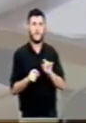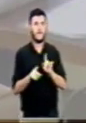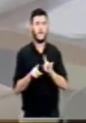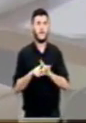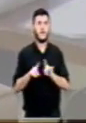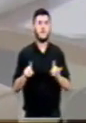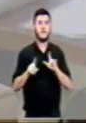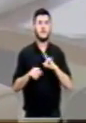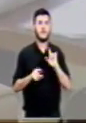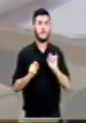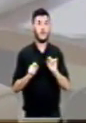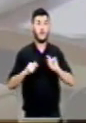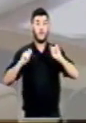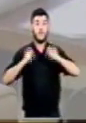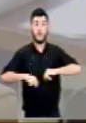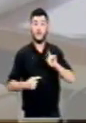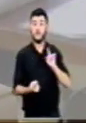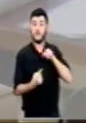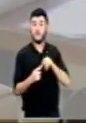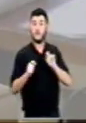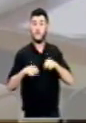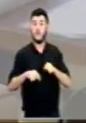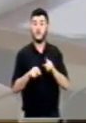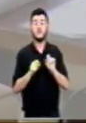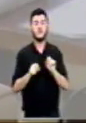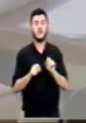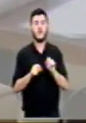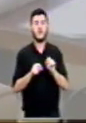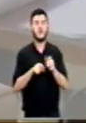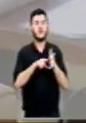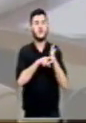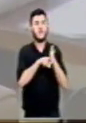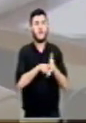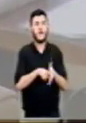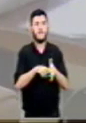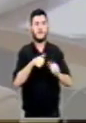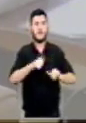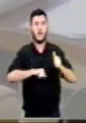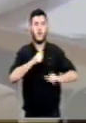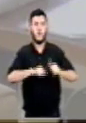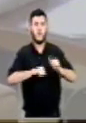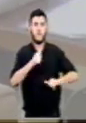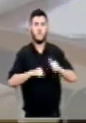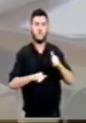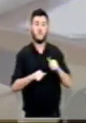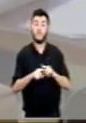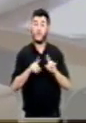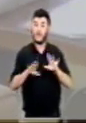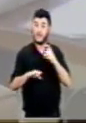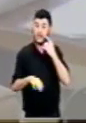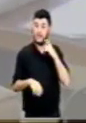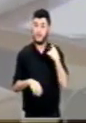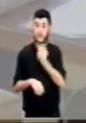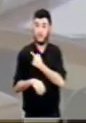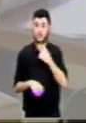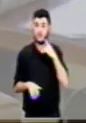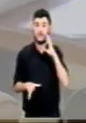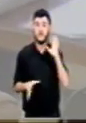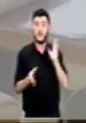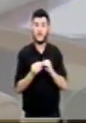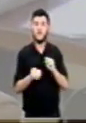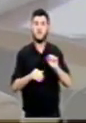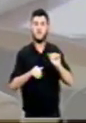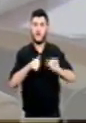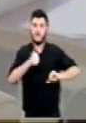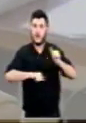a competência para a supervisão da apuração. Cumpre avaliar, portanto, se ao menos de fato, ainda